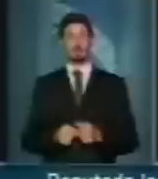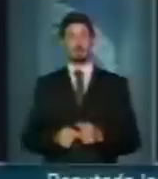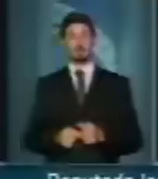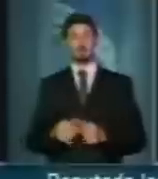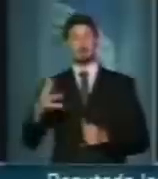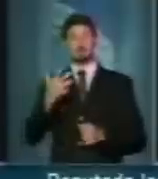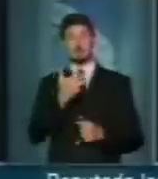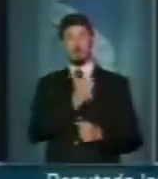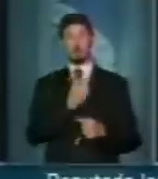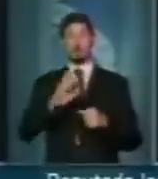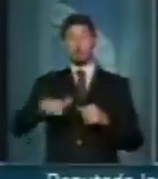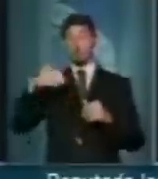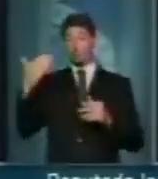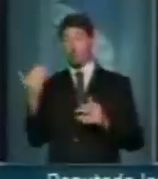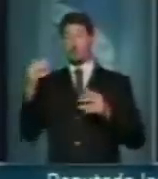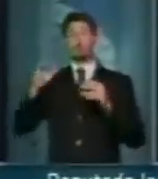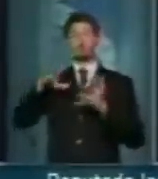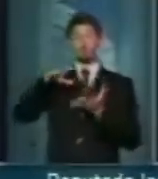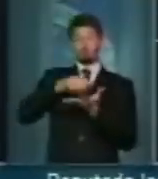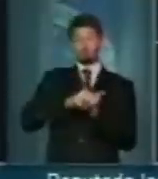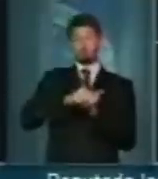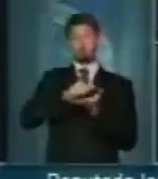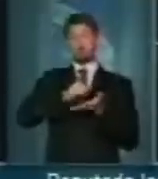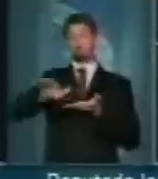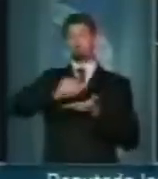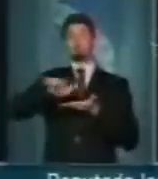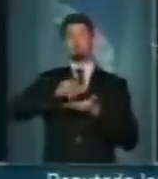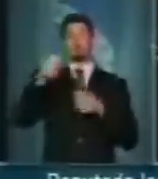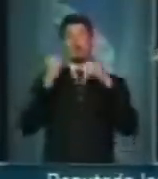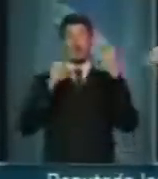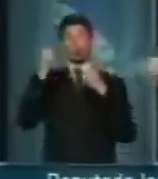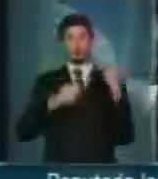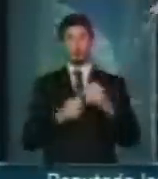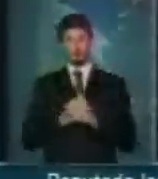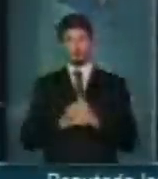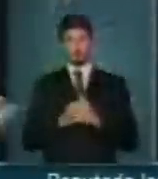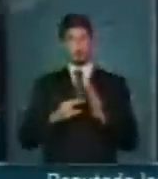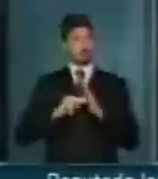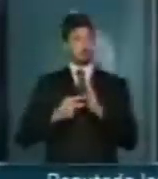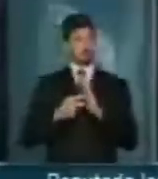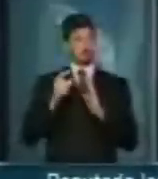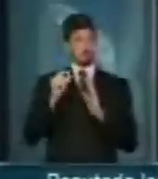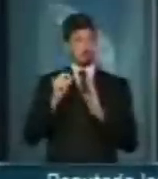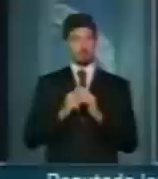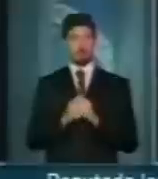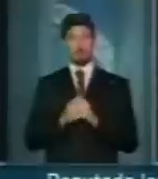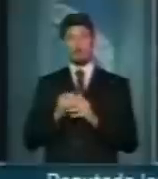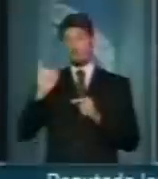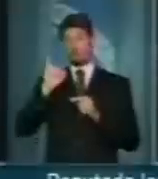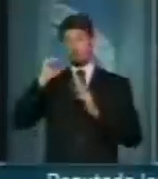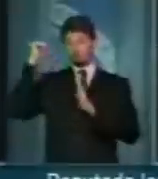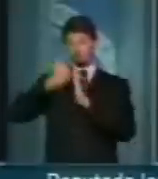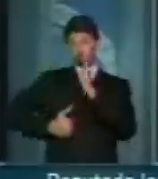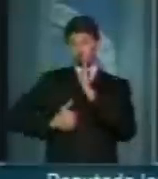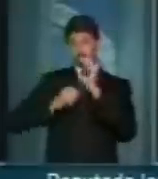de replicação industrial. Isso quer dizer o seguinte, que a imunidade de imposto sobre a